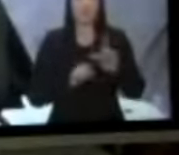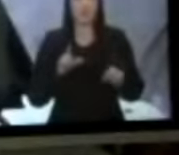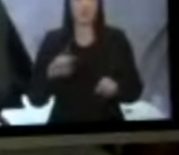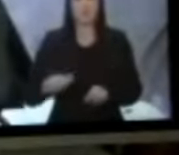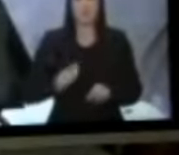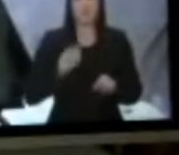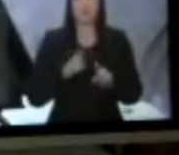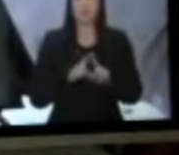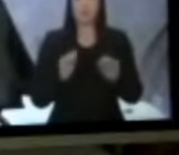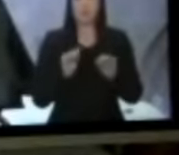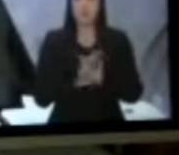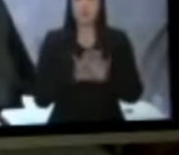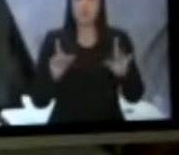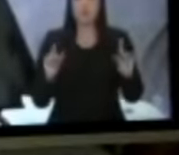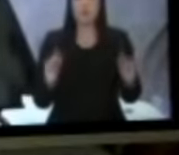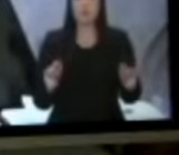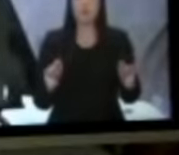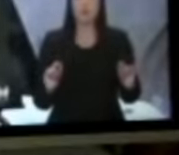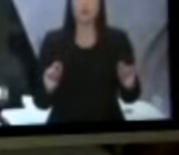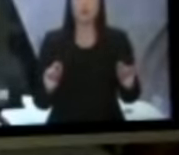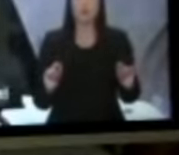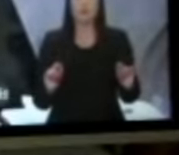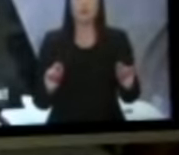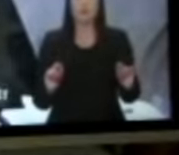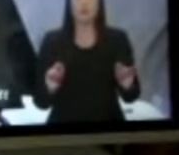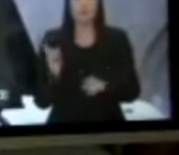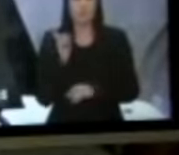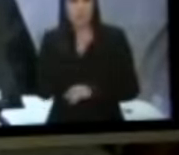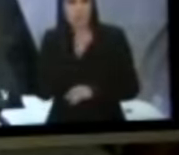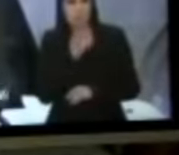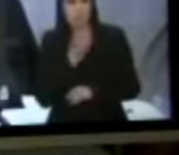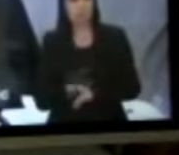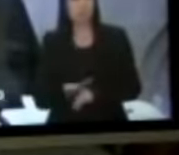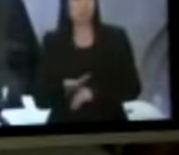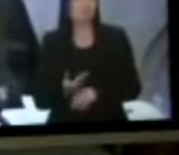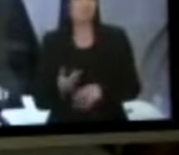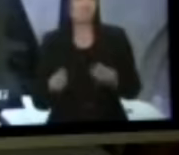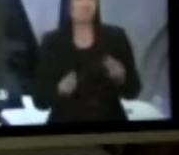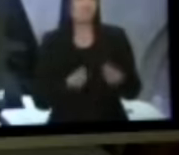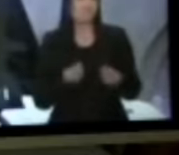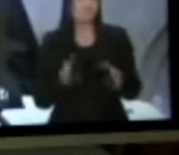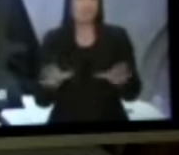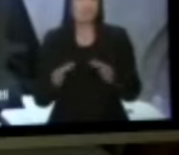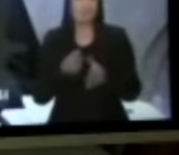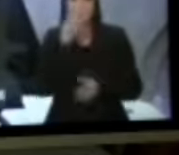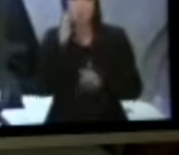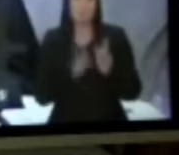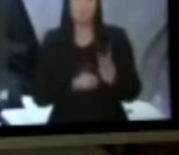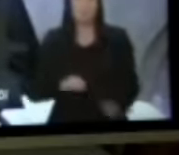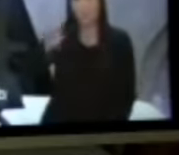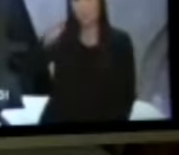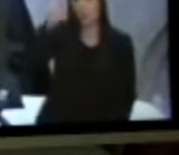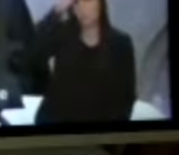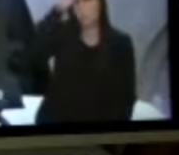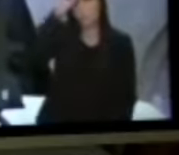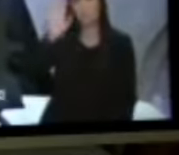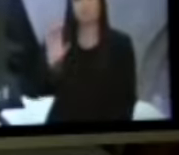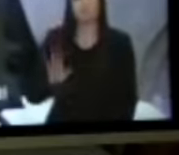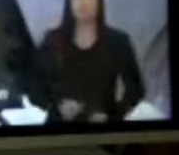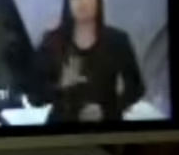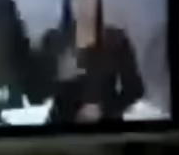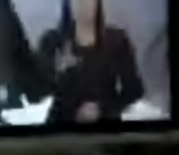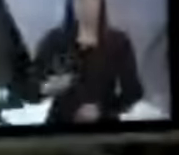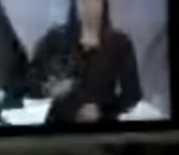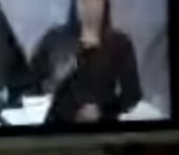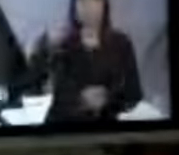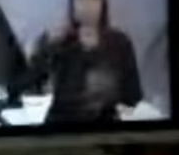para deixar claro que esse mito de que é um conjunto de pessoas inocentes úteis que estavam lá sem